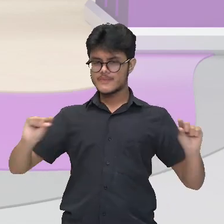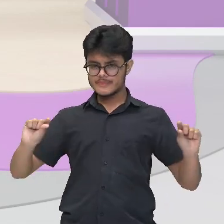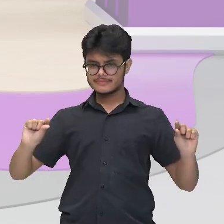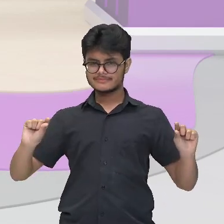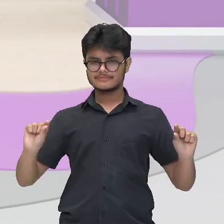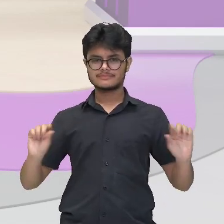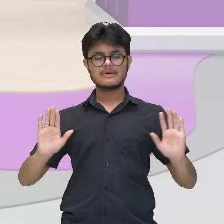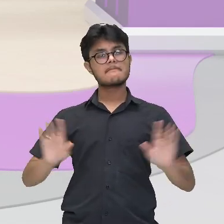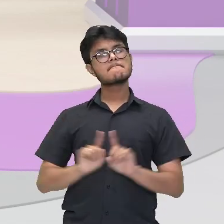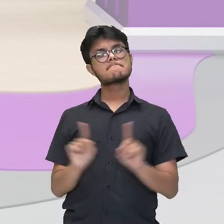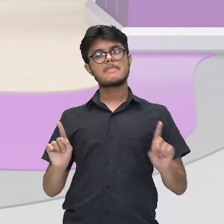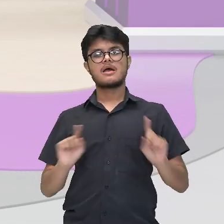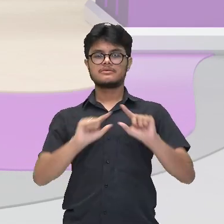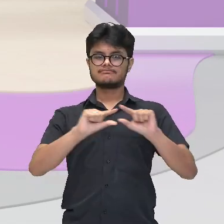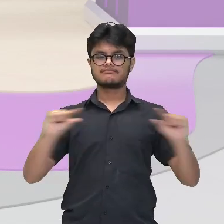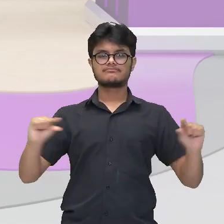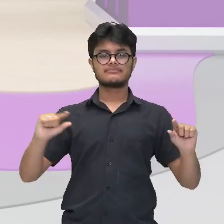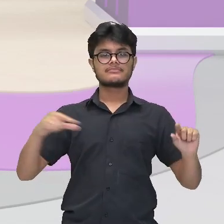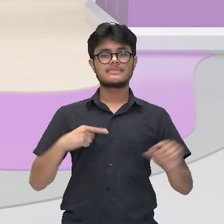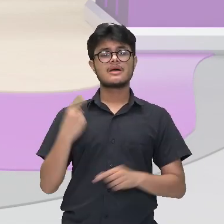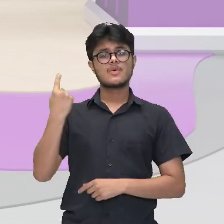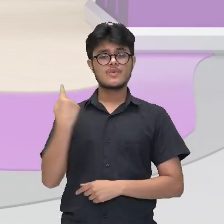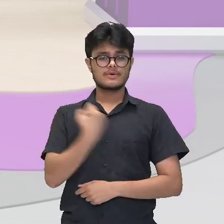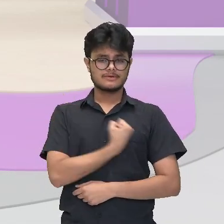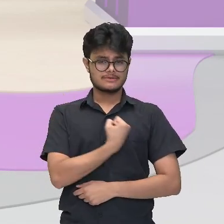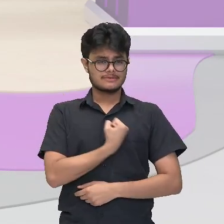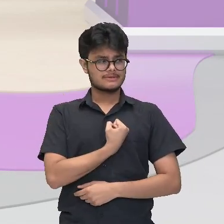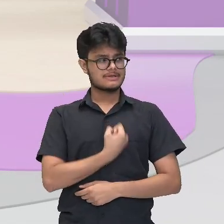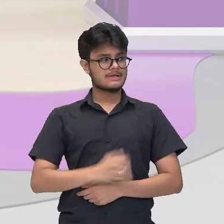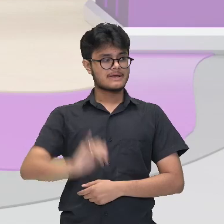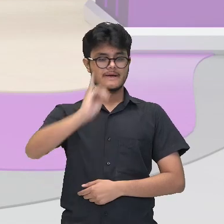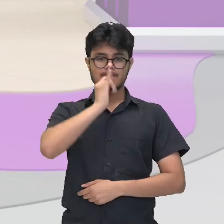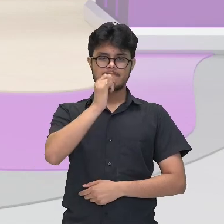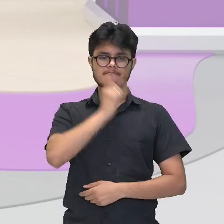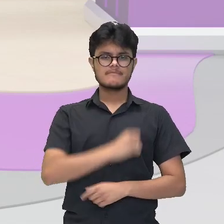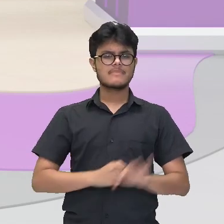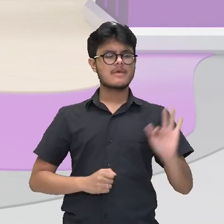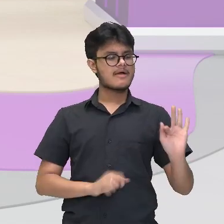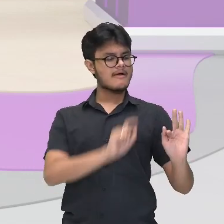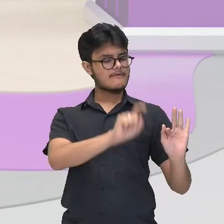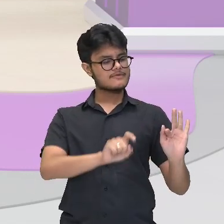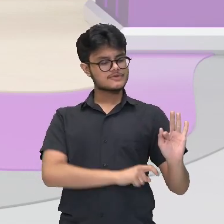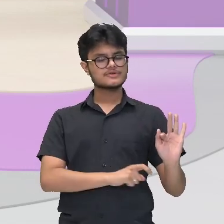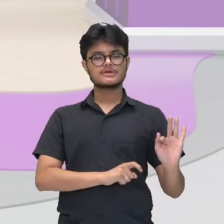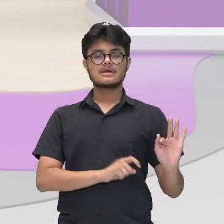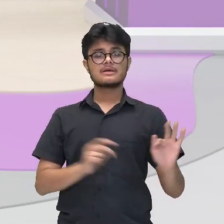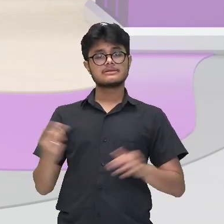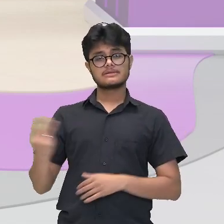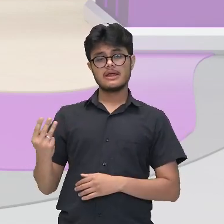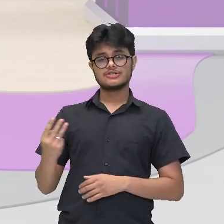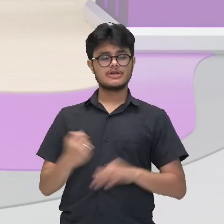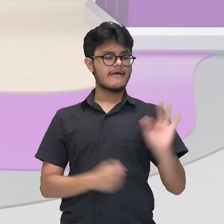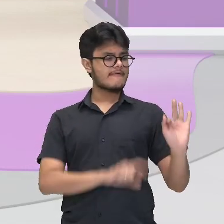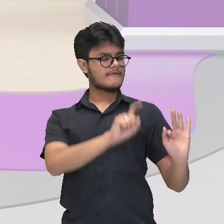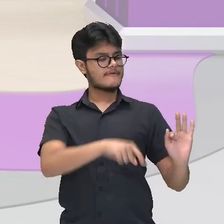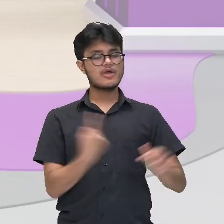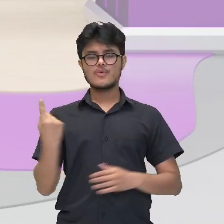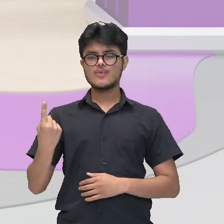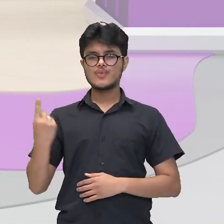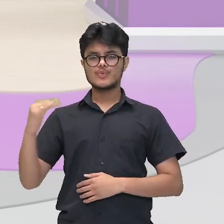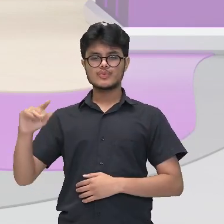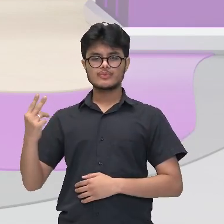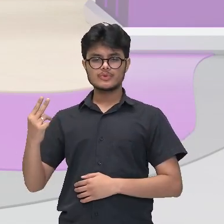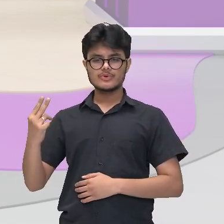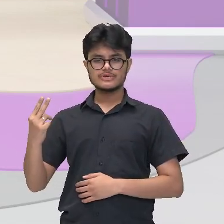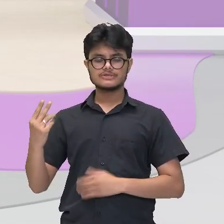Mas para ela ser constante, ela vai ter só um número, vai ser tipo assim, f de x igual a 3, f de x é igual a 1 sobre